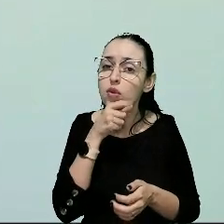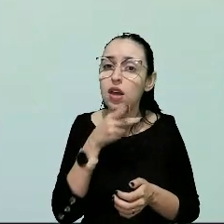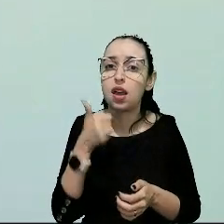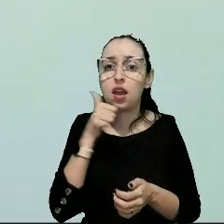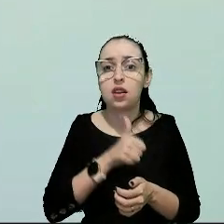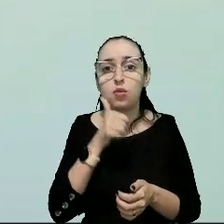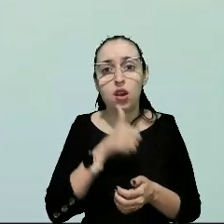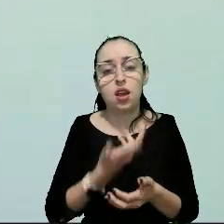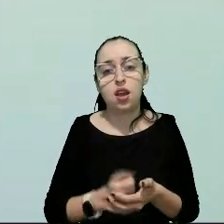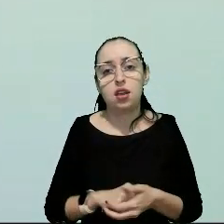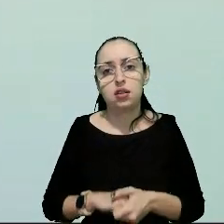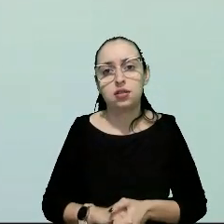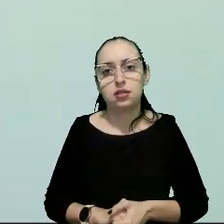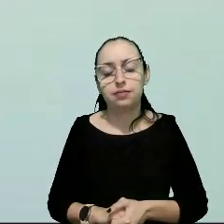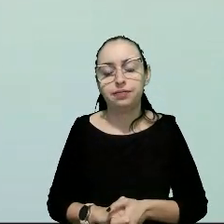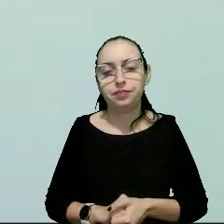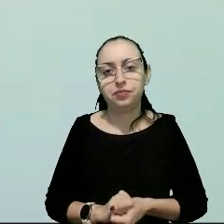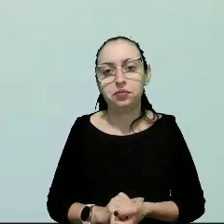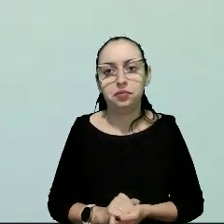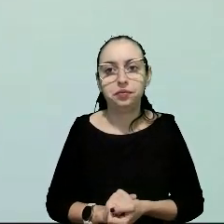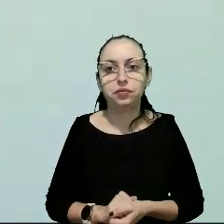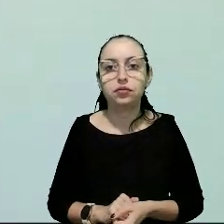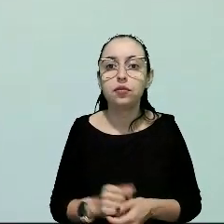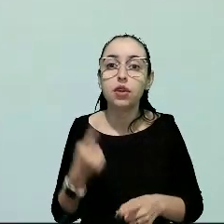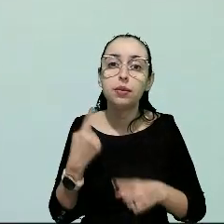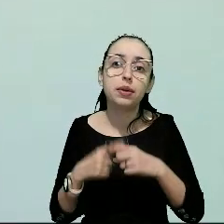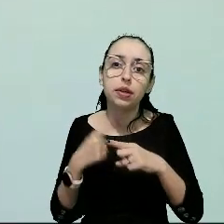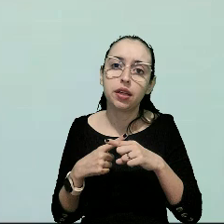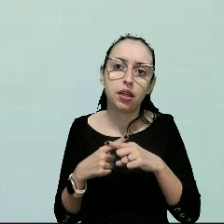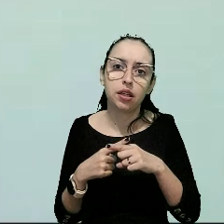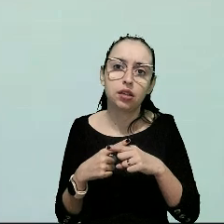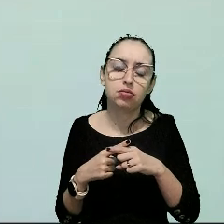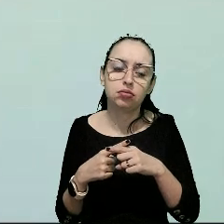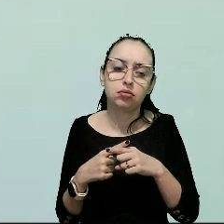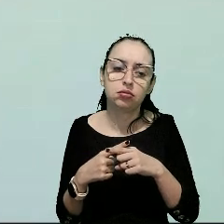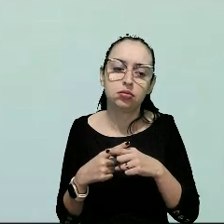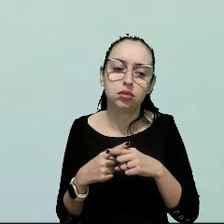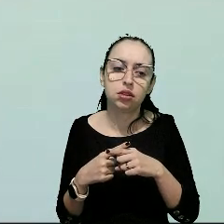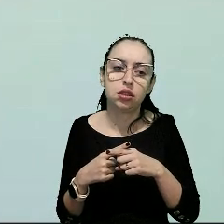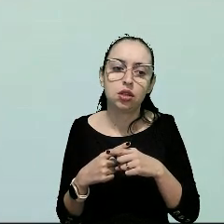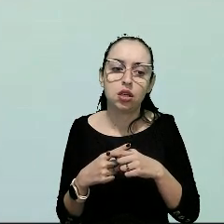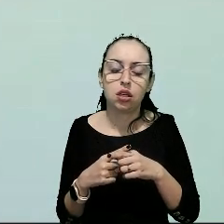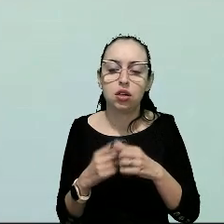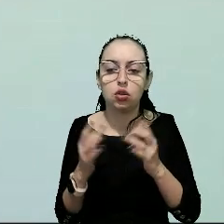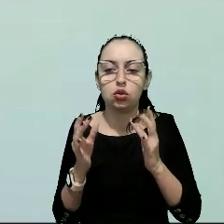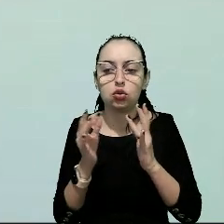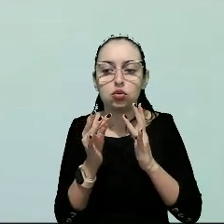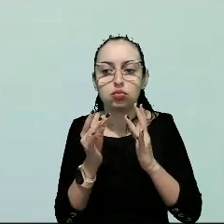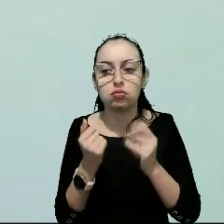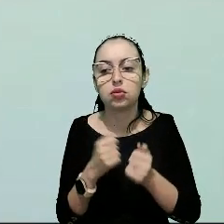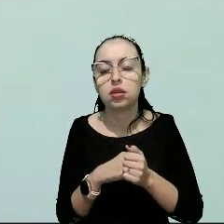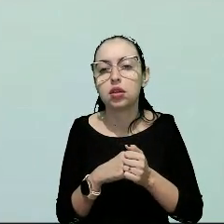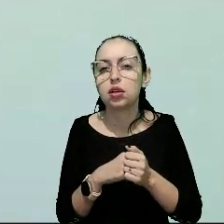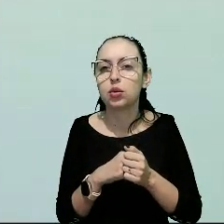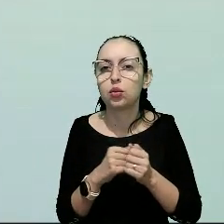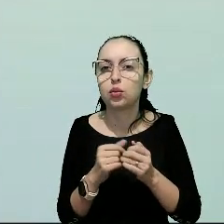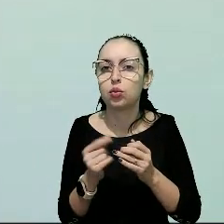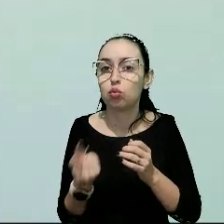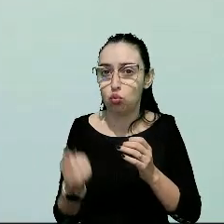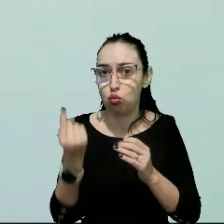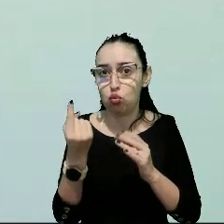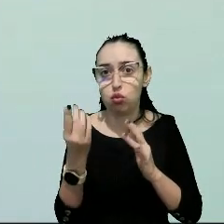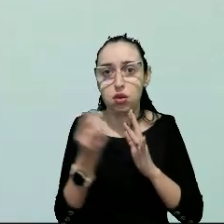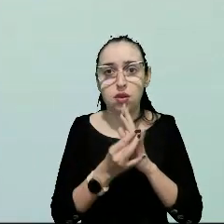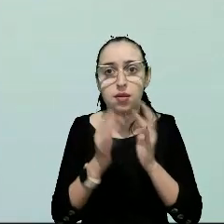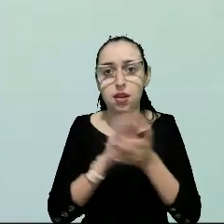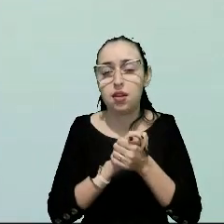transmissíveis? Mulheres mais velhas. Por quê? Porque os maridos, elas, com